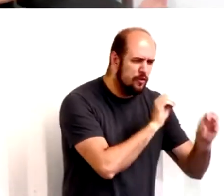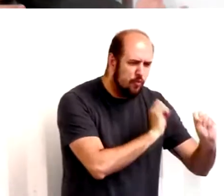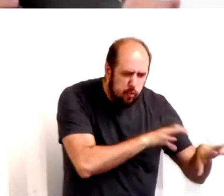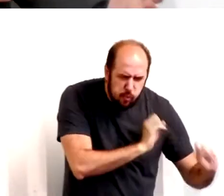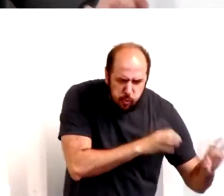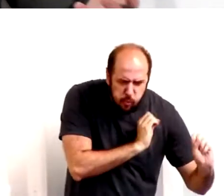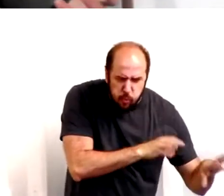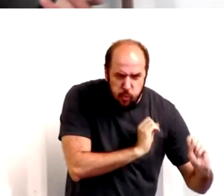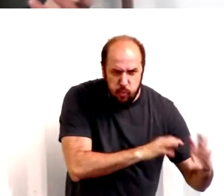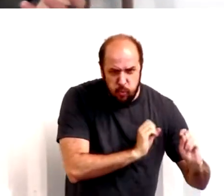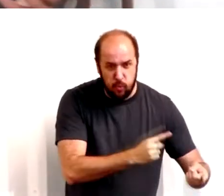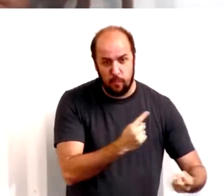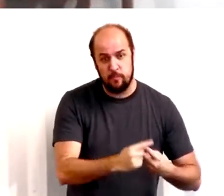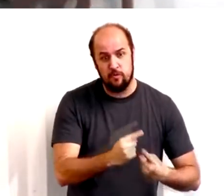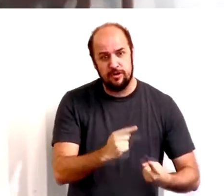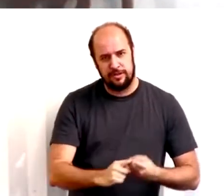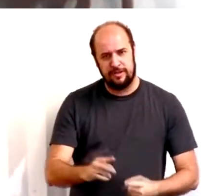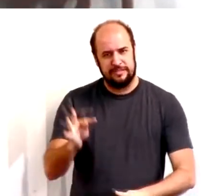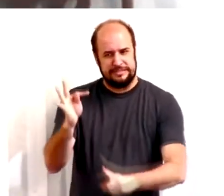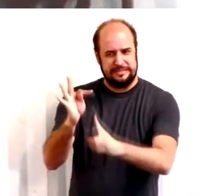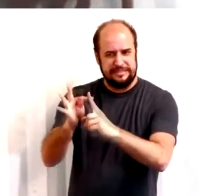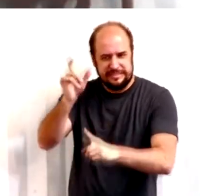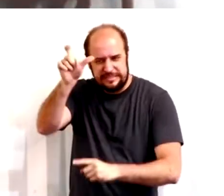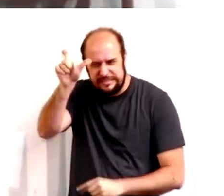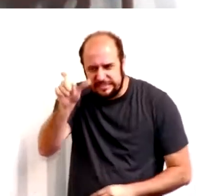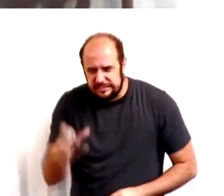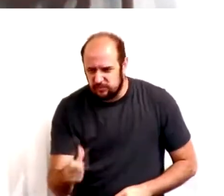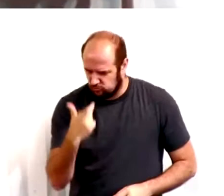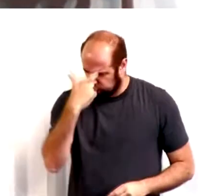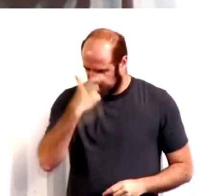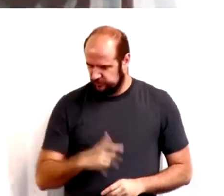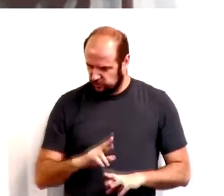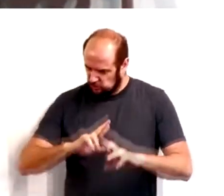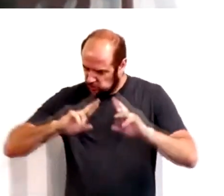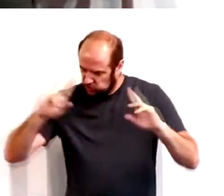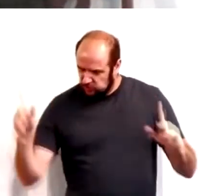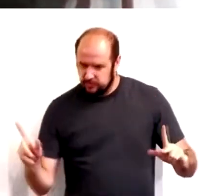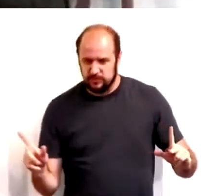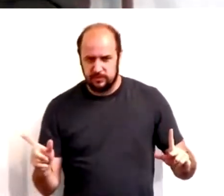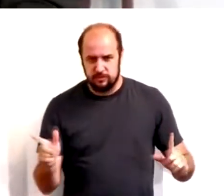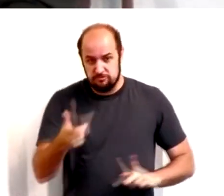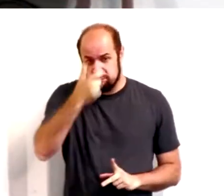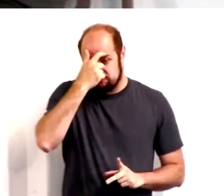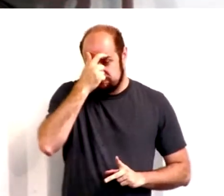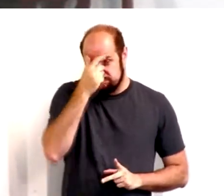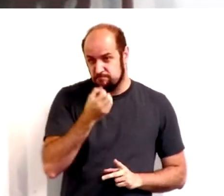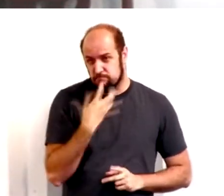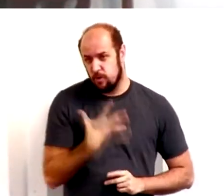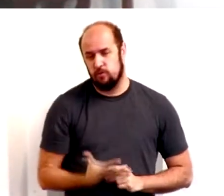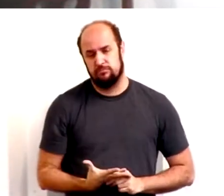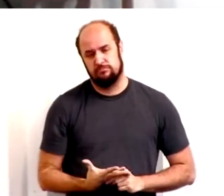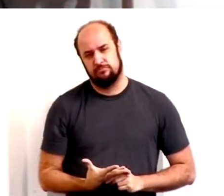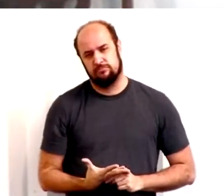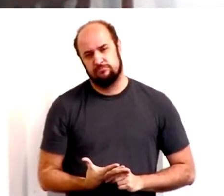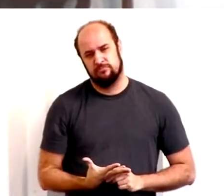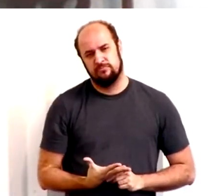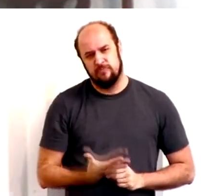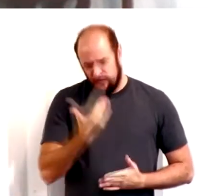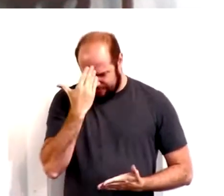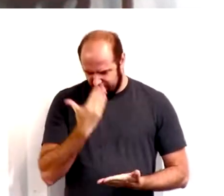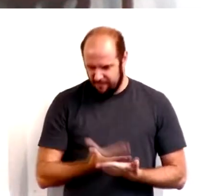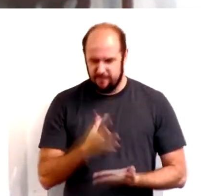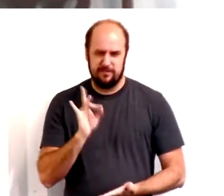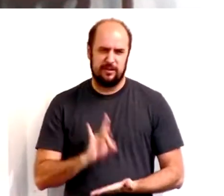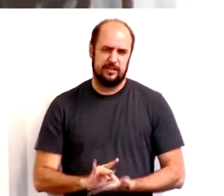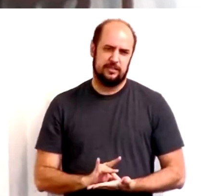caráter desses, eles pudessem aprender e imitar alguém que era de confiança, pois essa